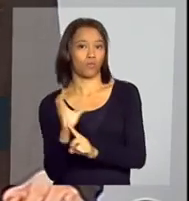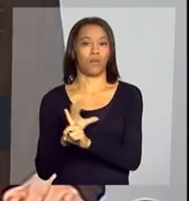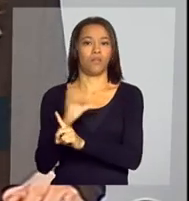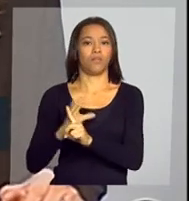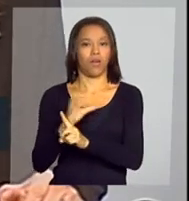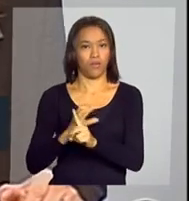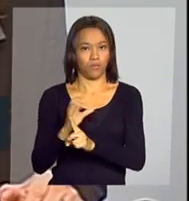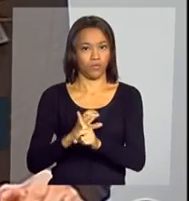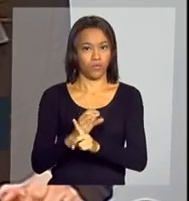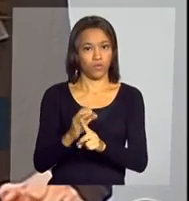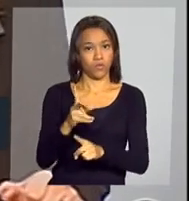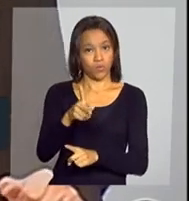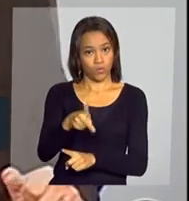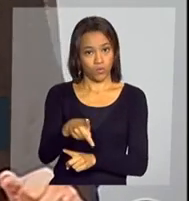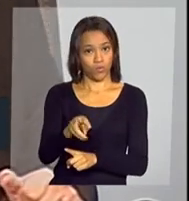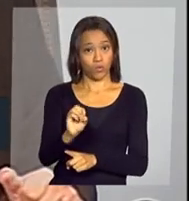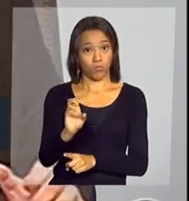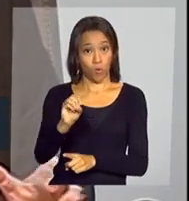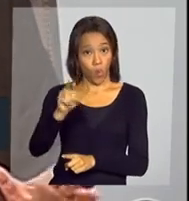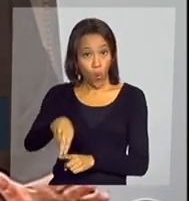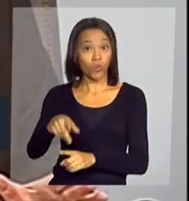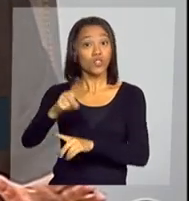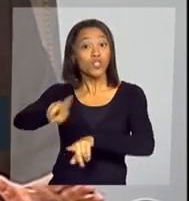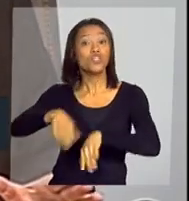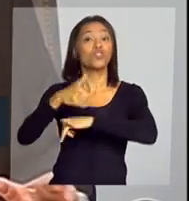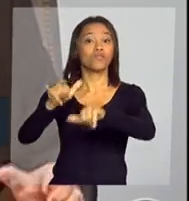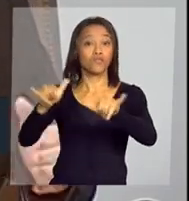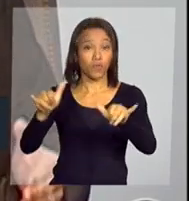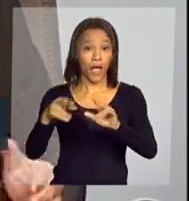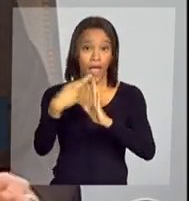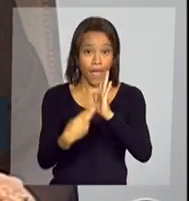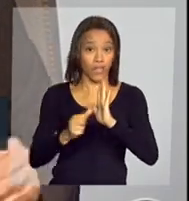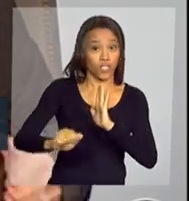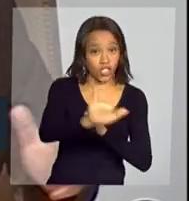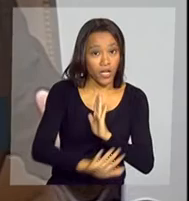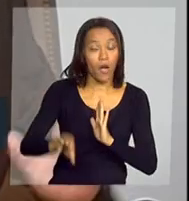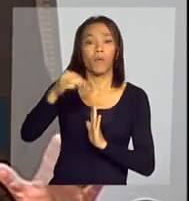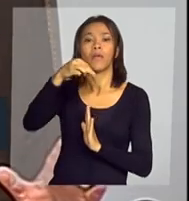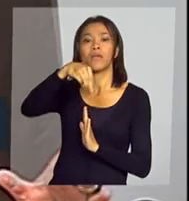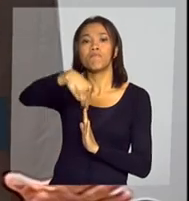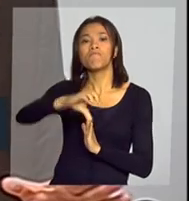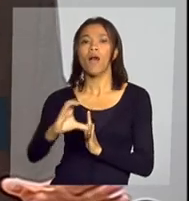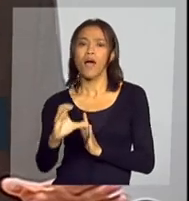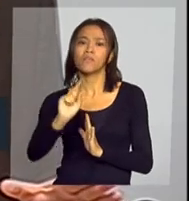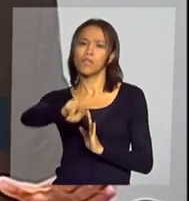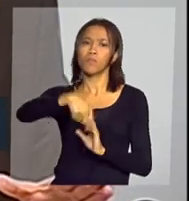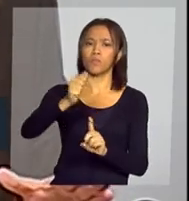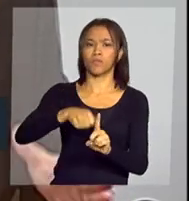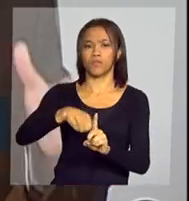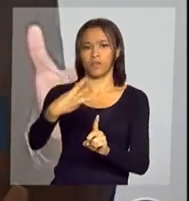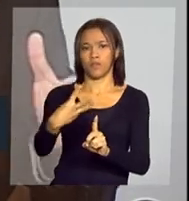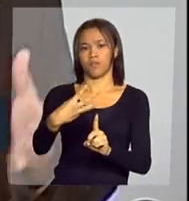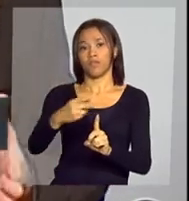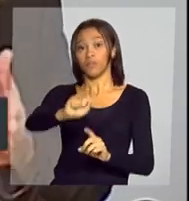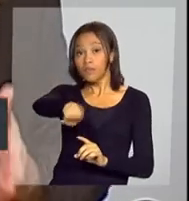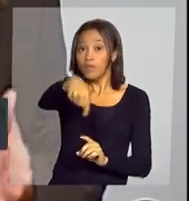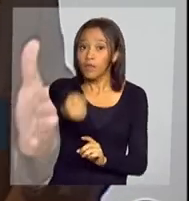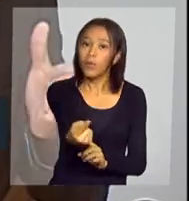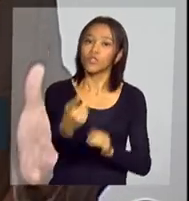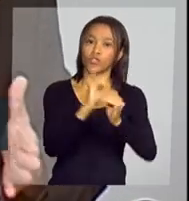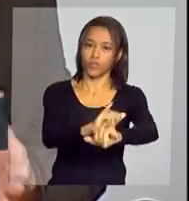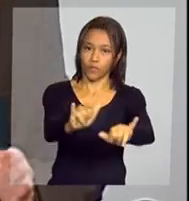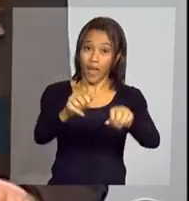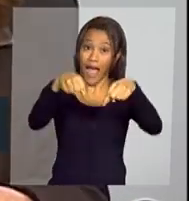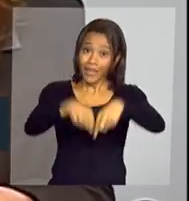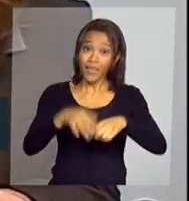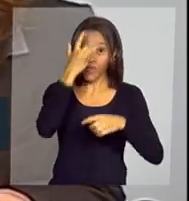calendário pro com os divulgam isso Regra geral em março e nós dois três meses depois porque aqui